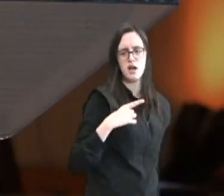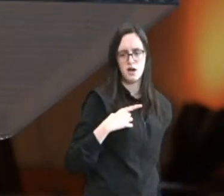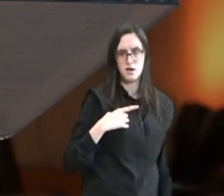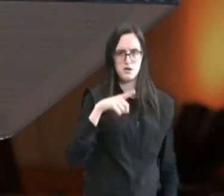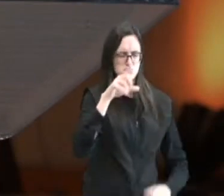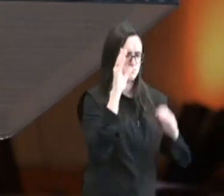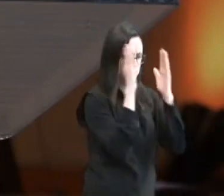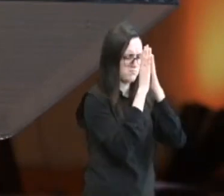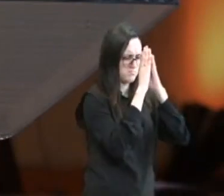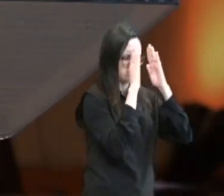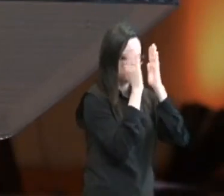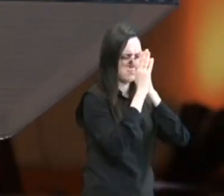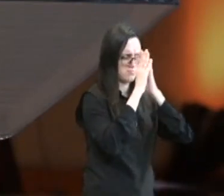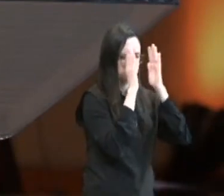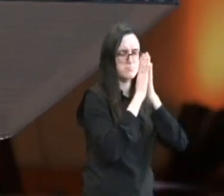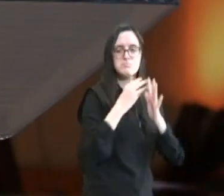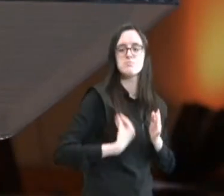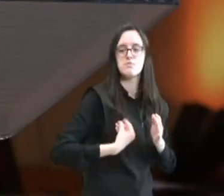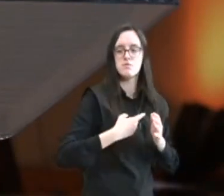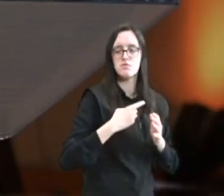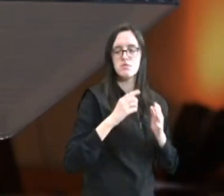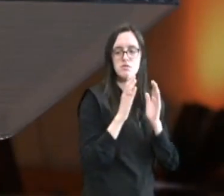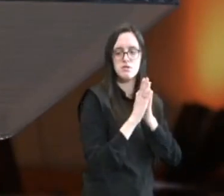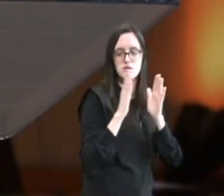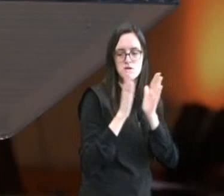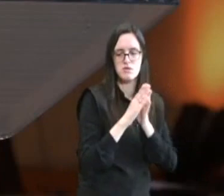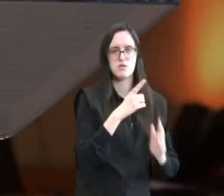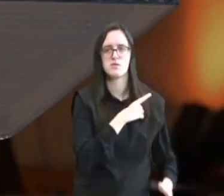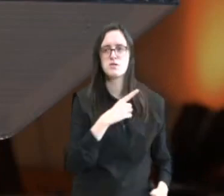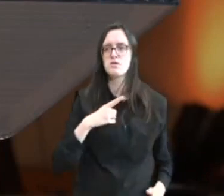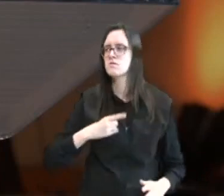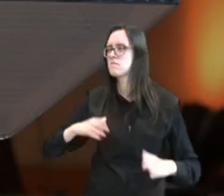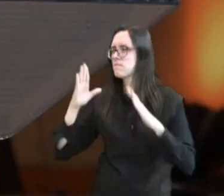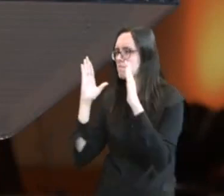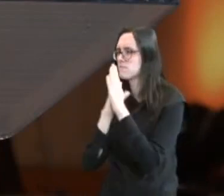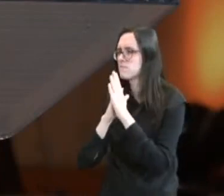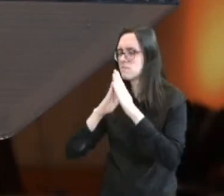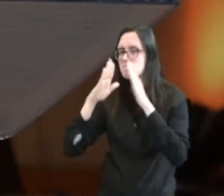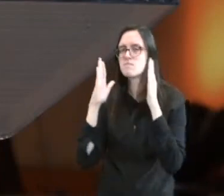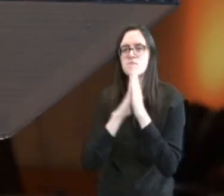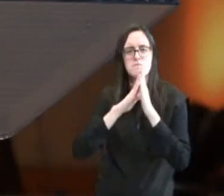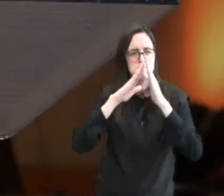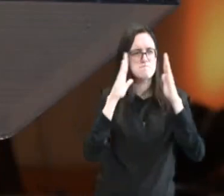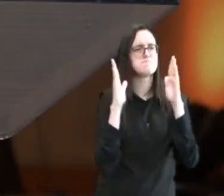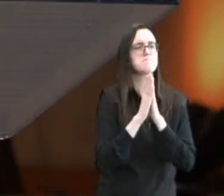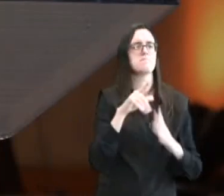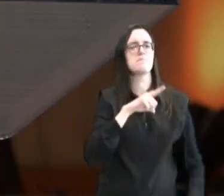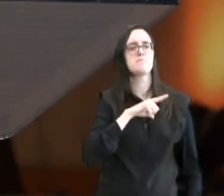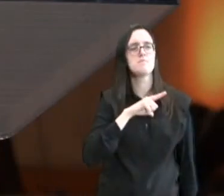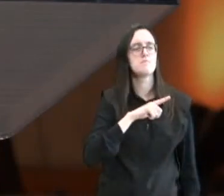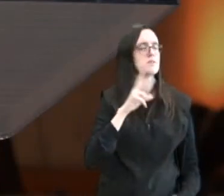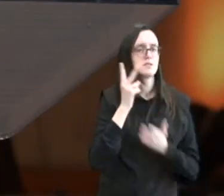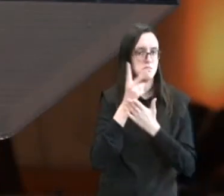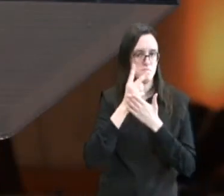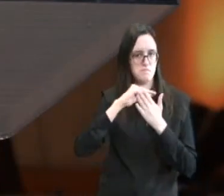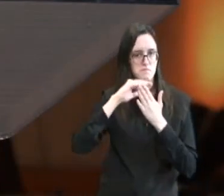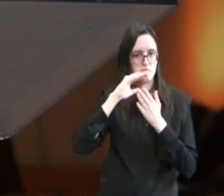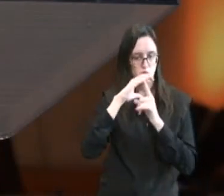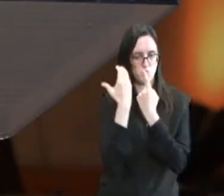de oração, que ficava na porta ali em oração como introdutor todos os cultos.